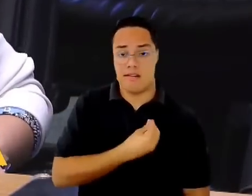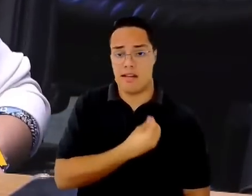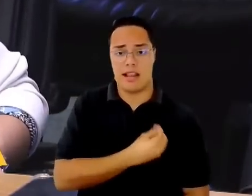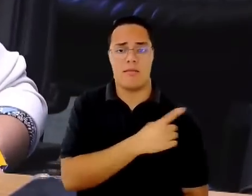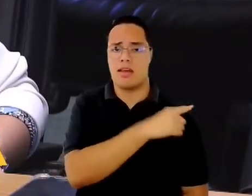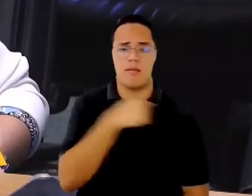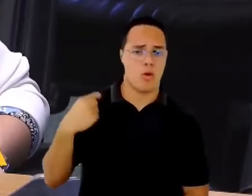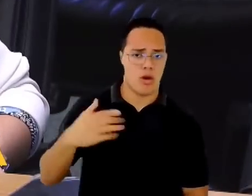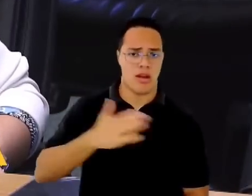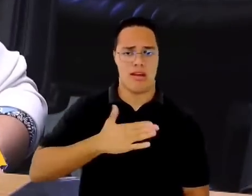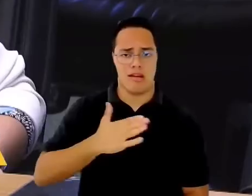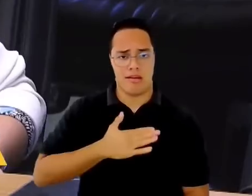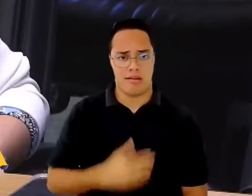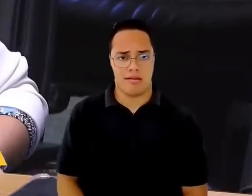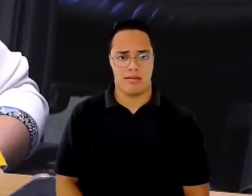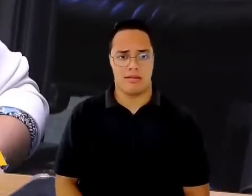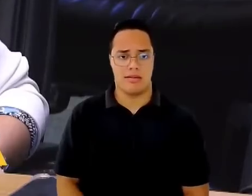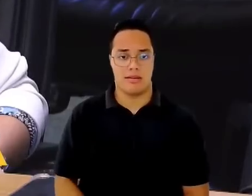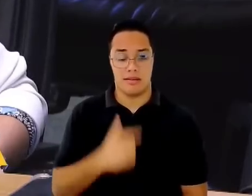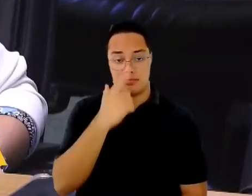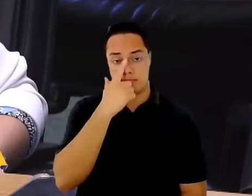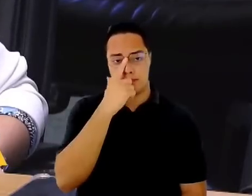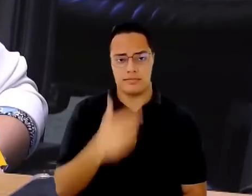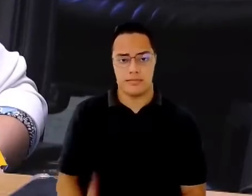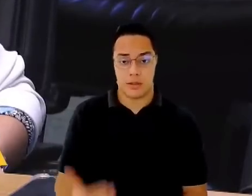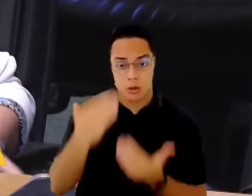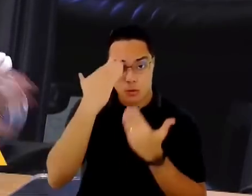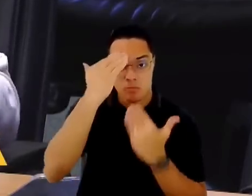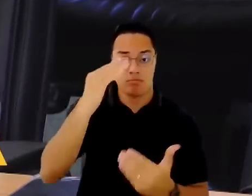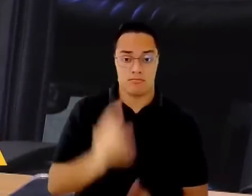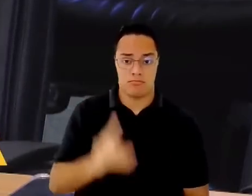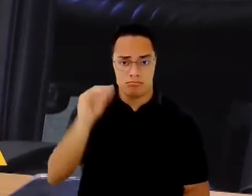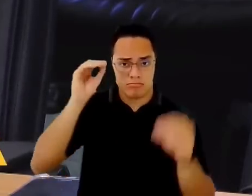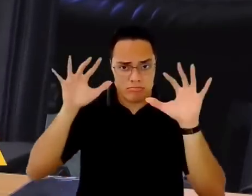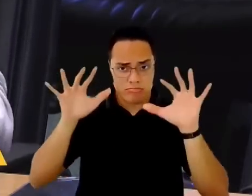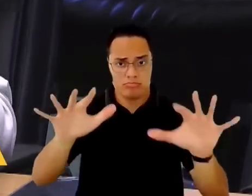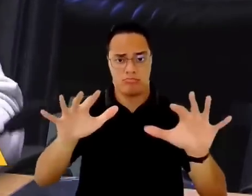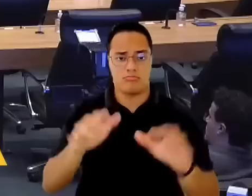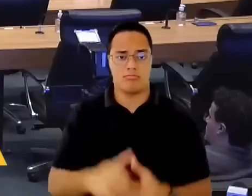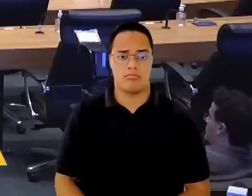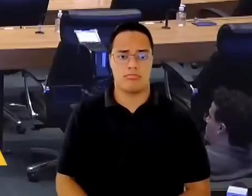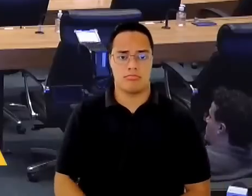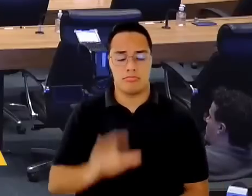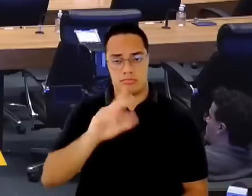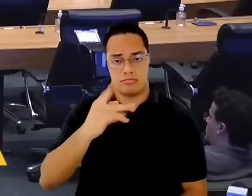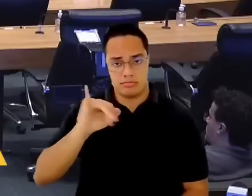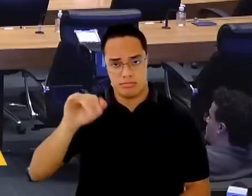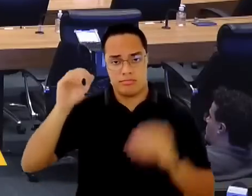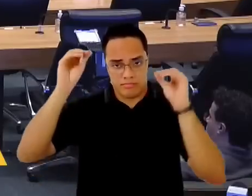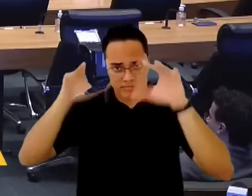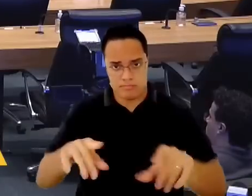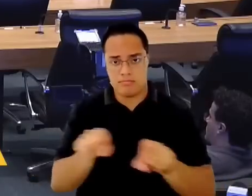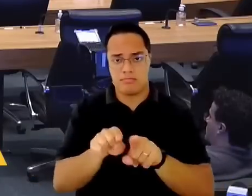espero que dure muito tempo muito grata que Deus abençoe Abençoe essa CPI